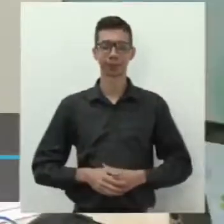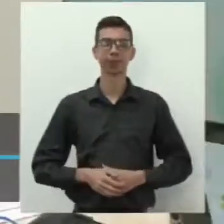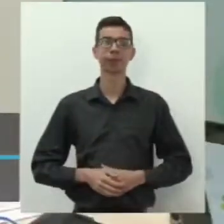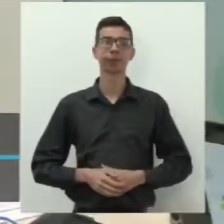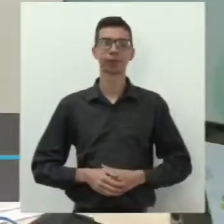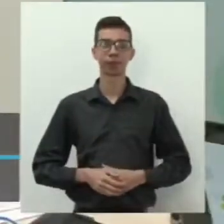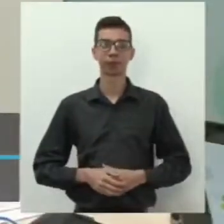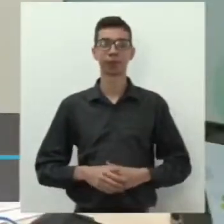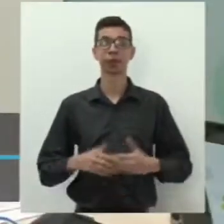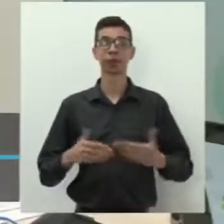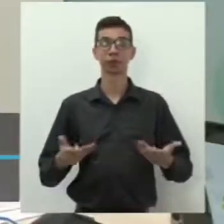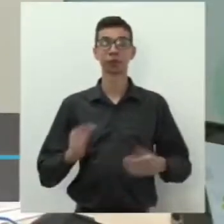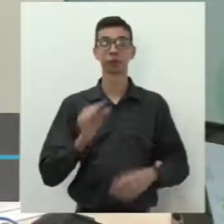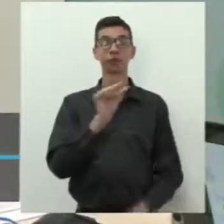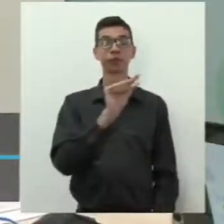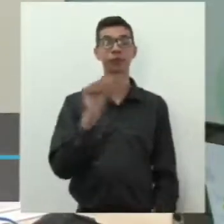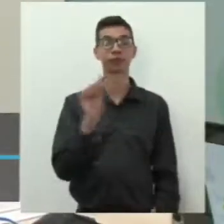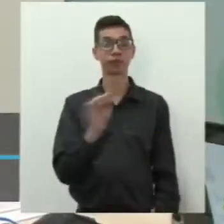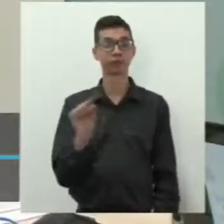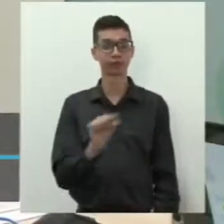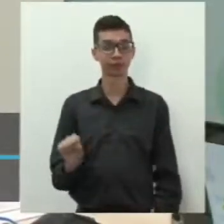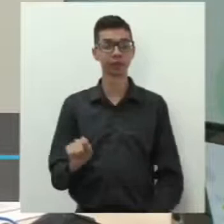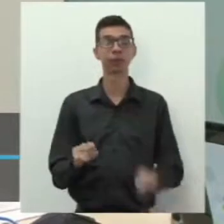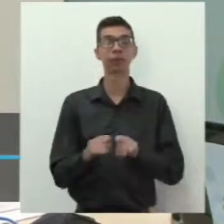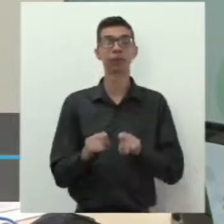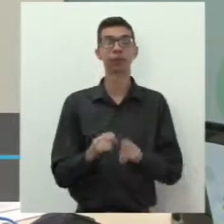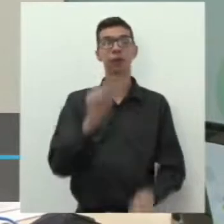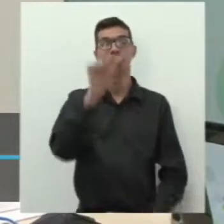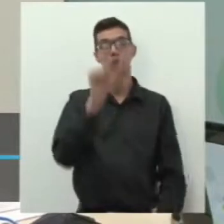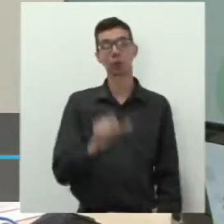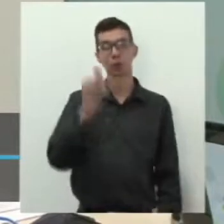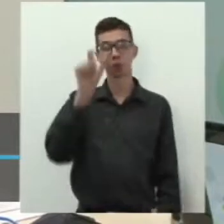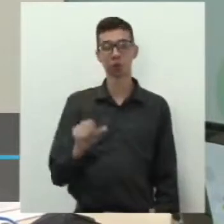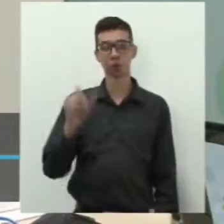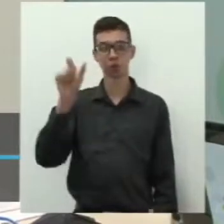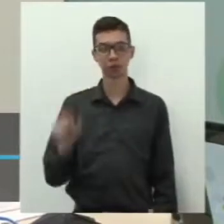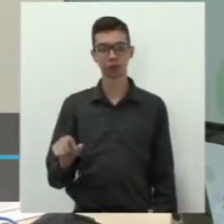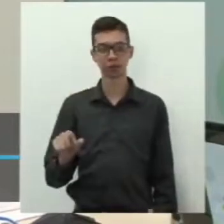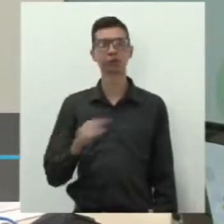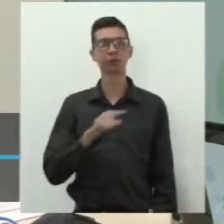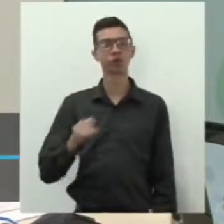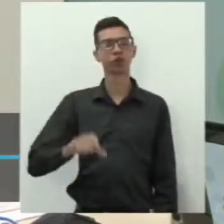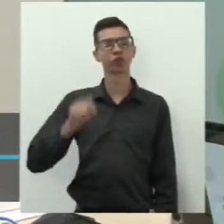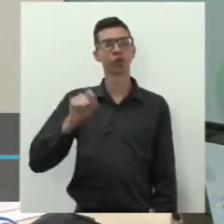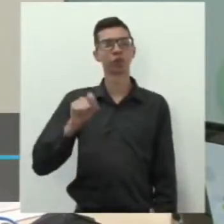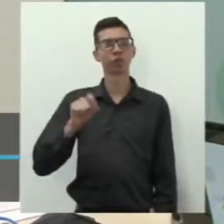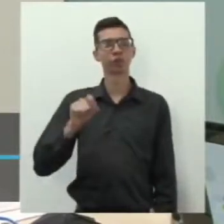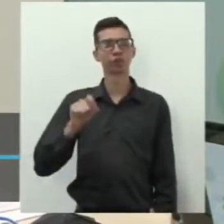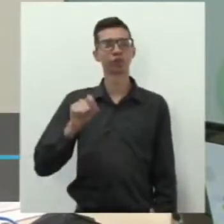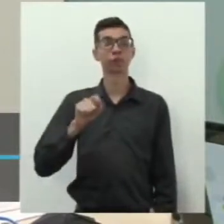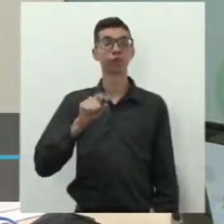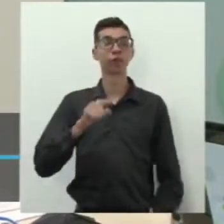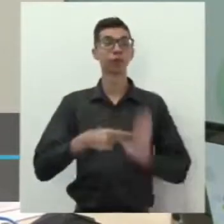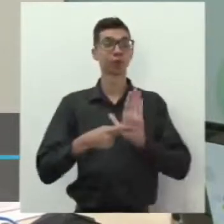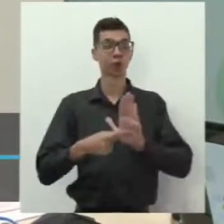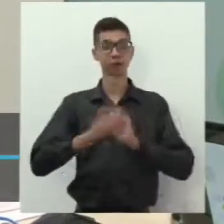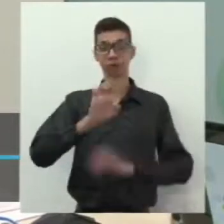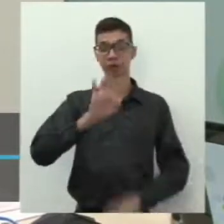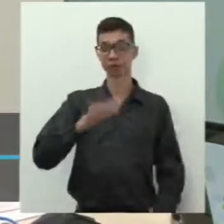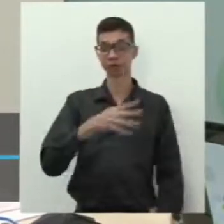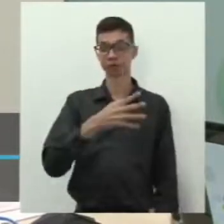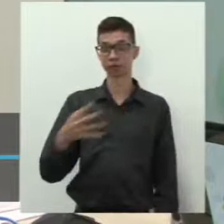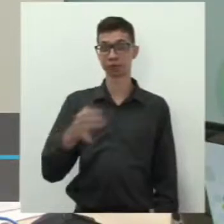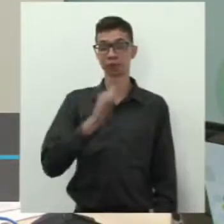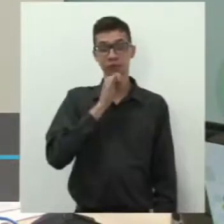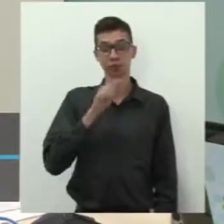colunas, elas se congelam com base na seleção. Então, você indica para o Excel, ó. Você coloca uma